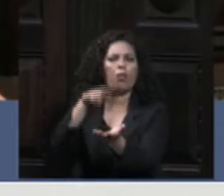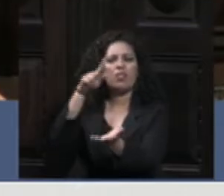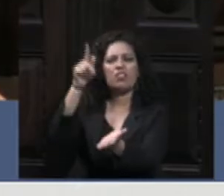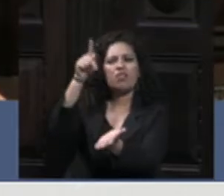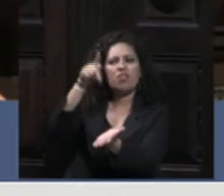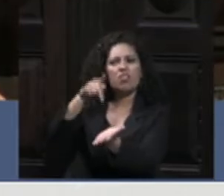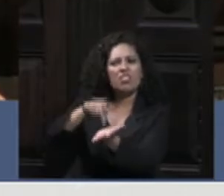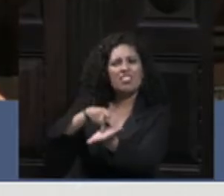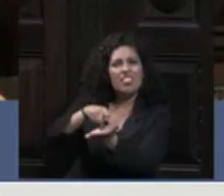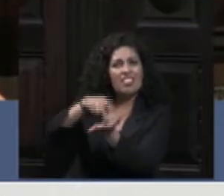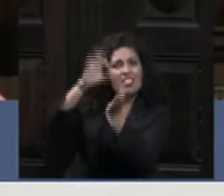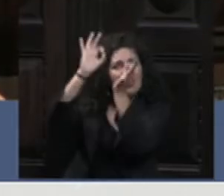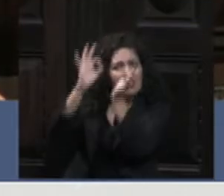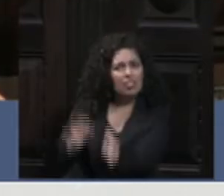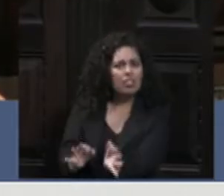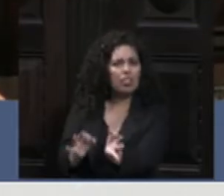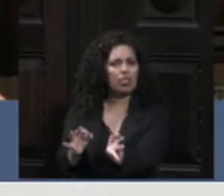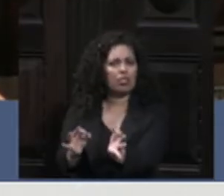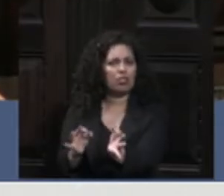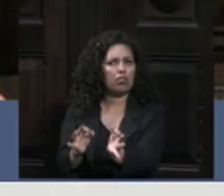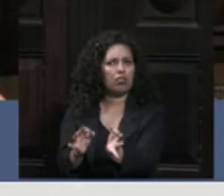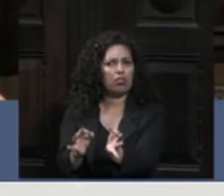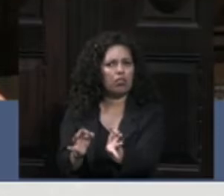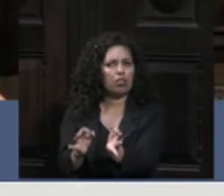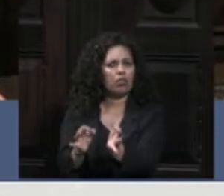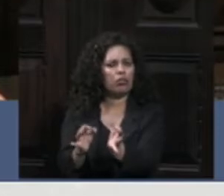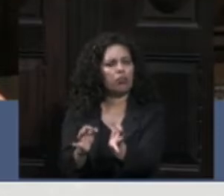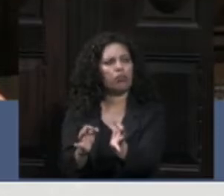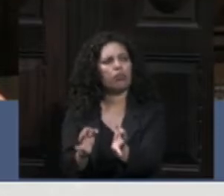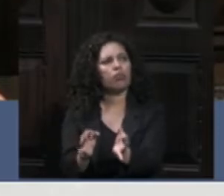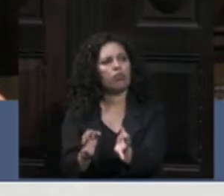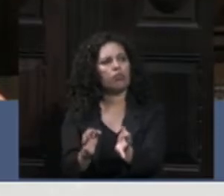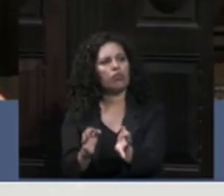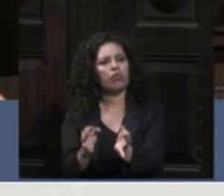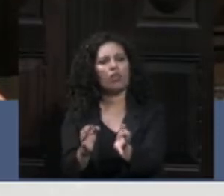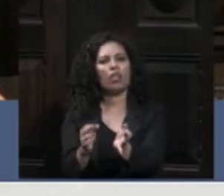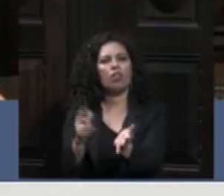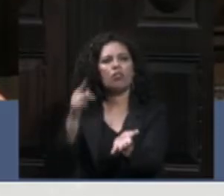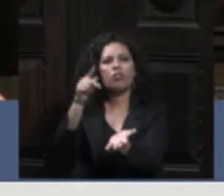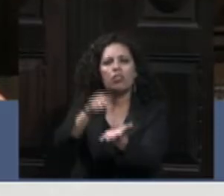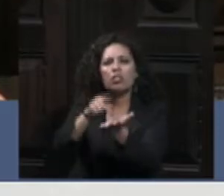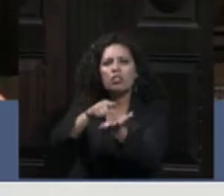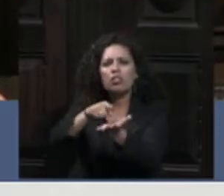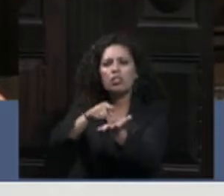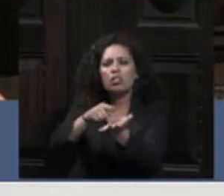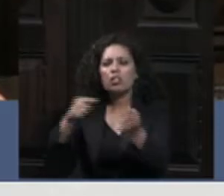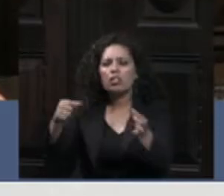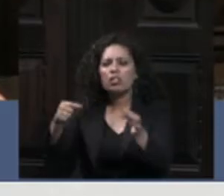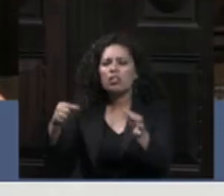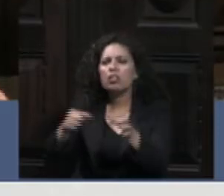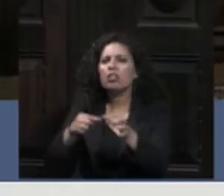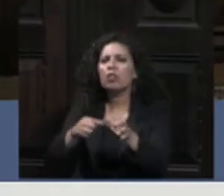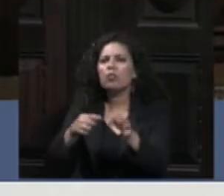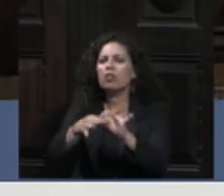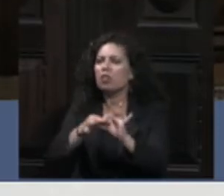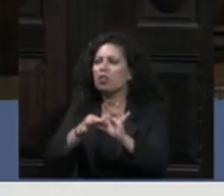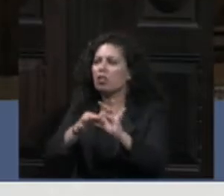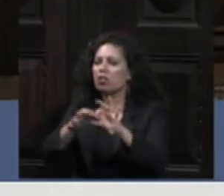maiúsculo, a verdade que liberta. A verdade que